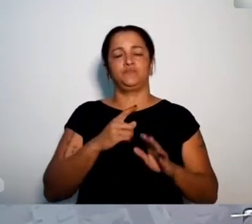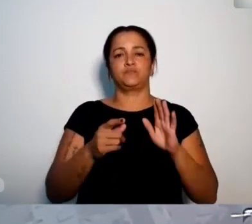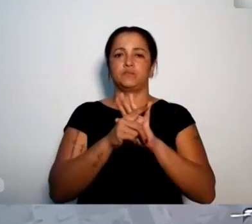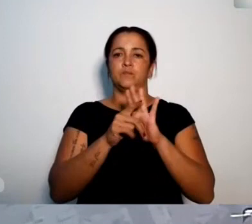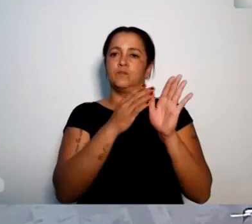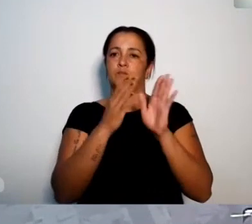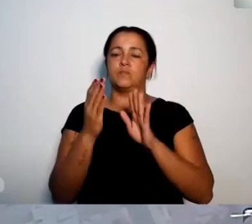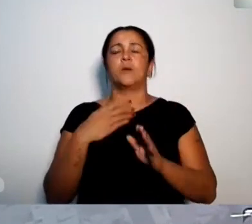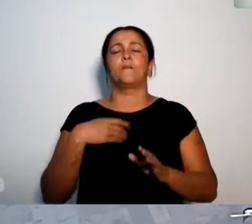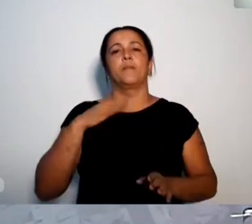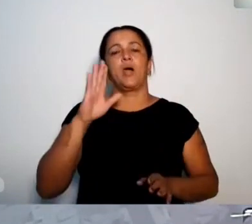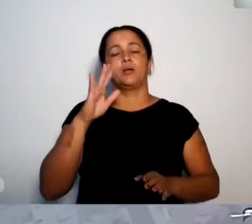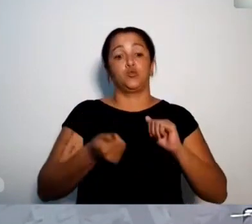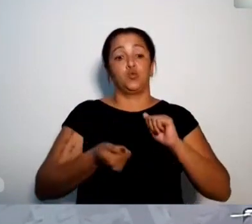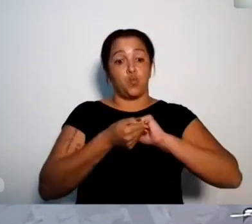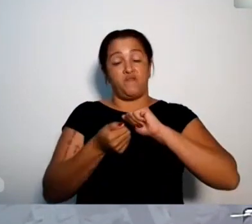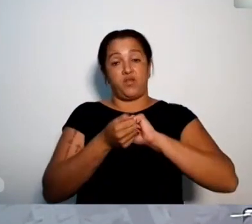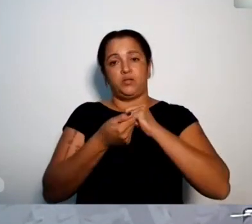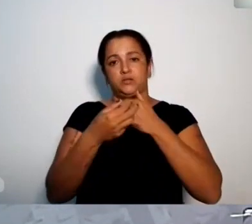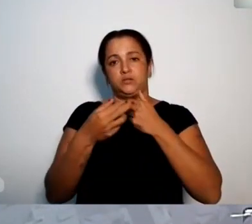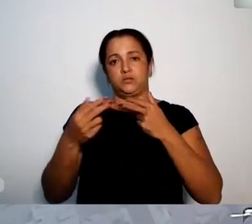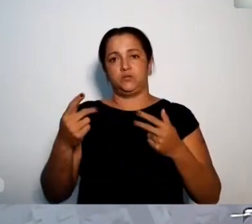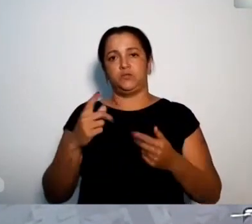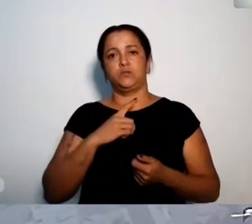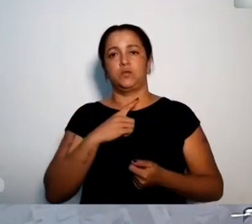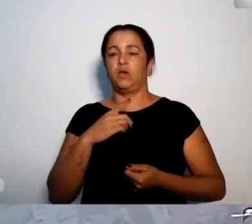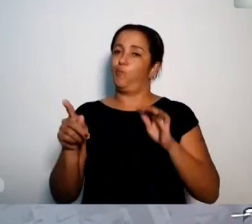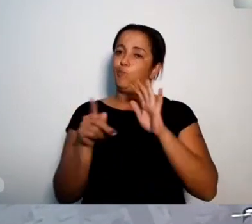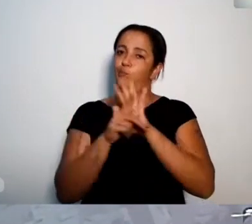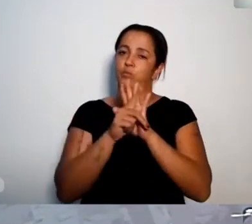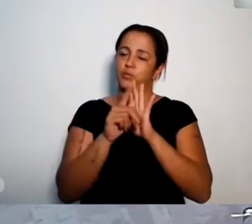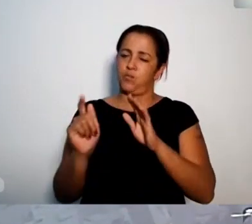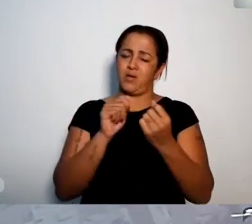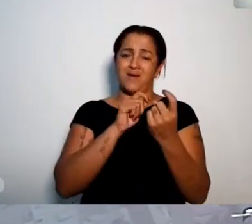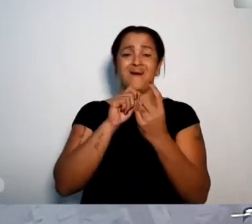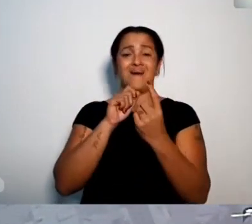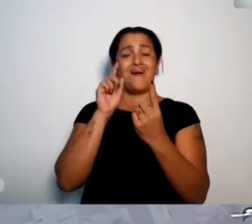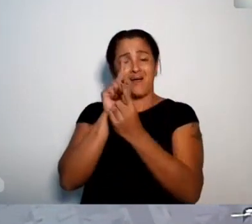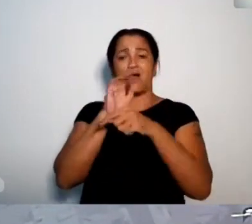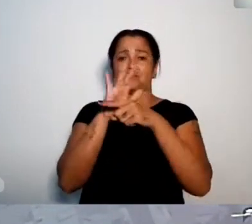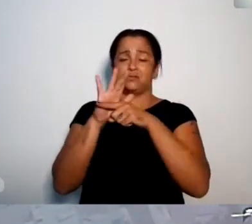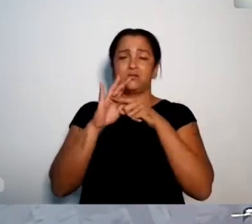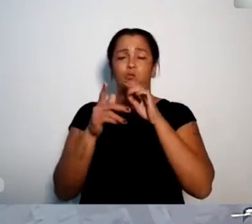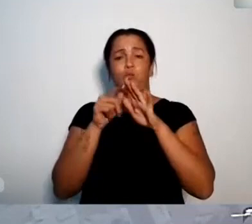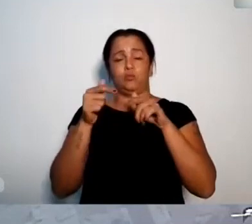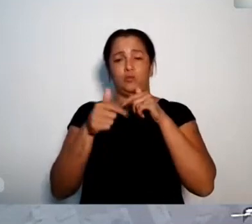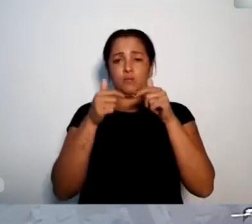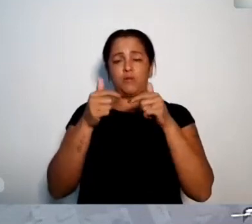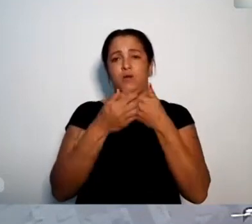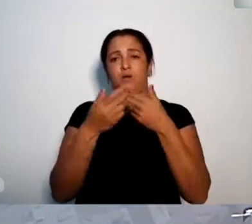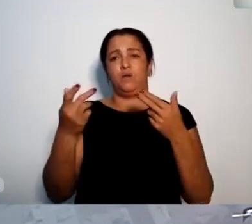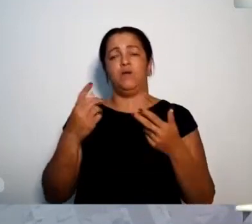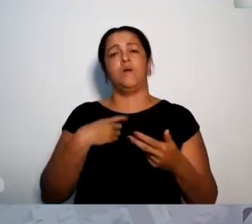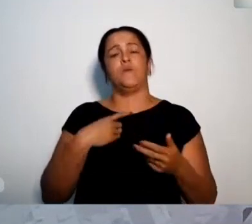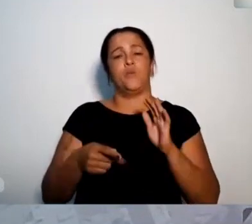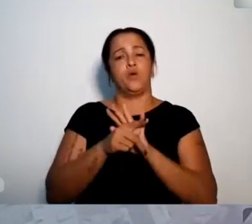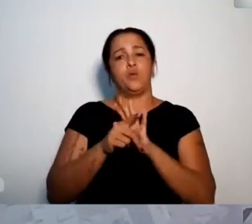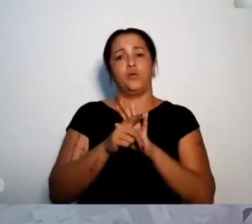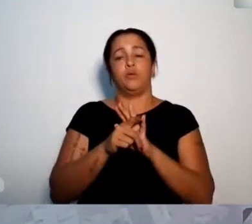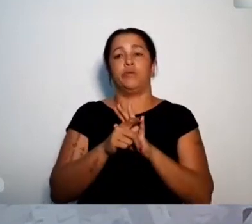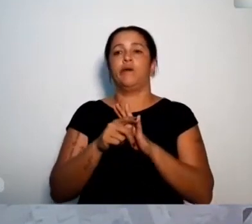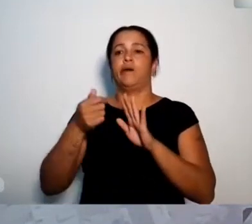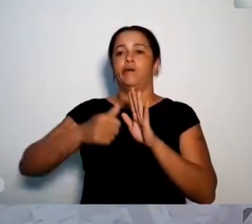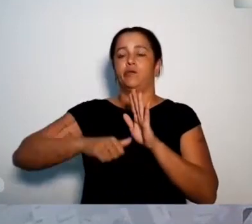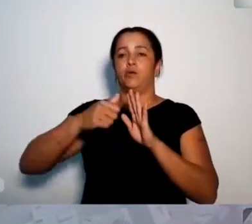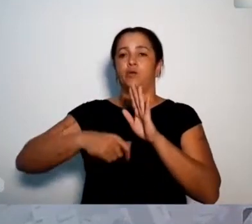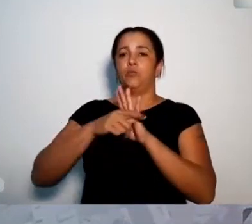qualificação profissional, prestar assistência a trabalhadores resgatados de situação análoga à de escravo e fomentar o